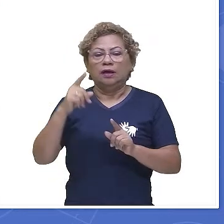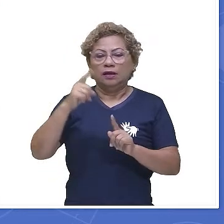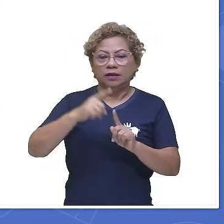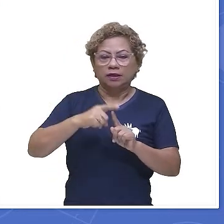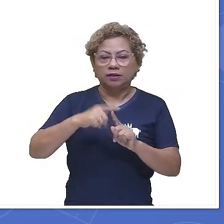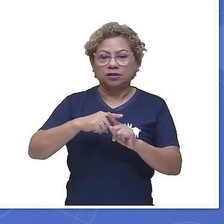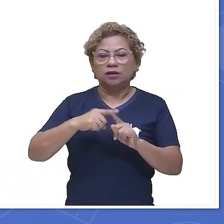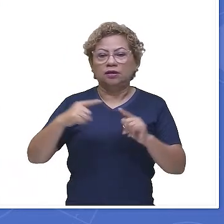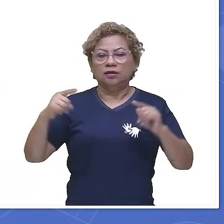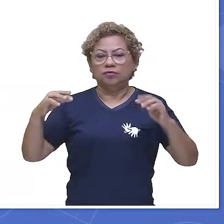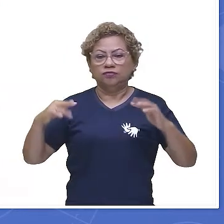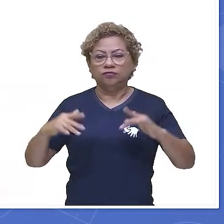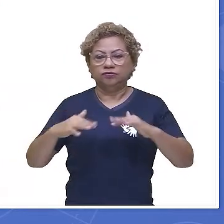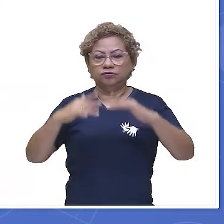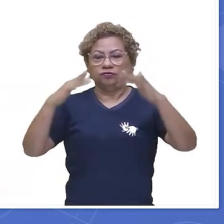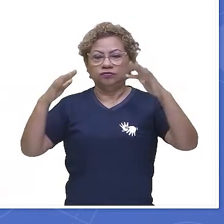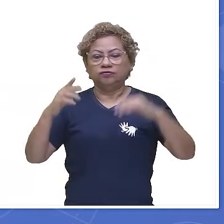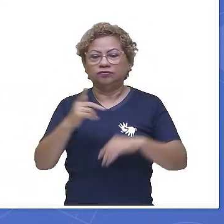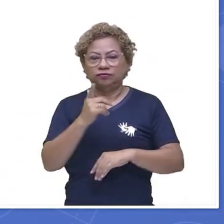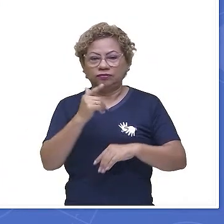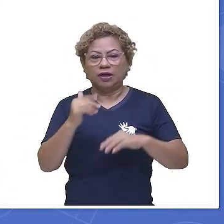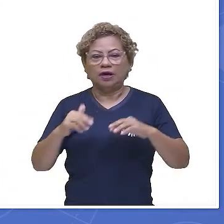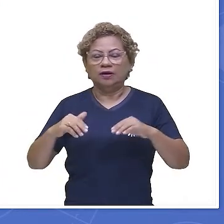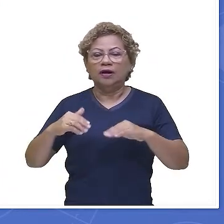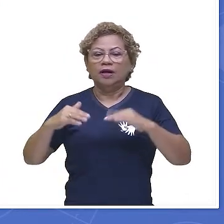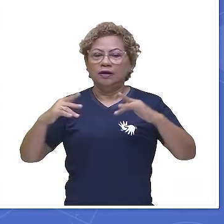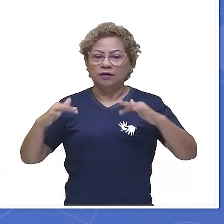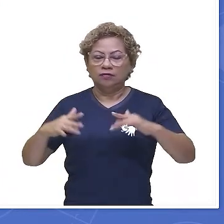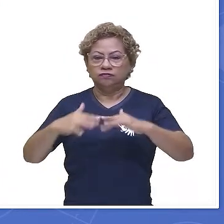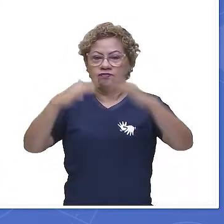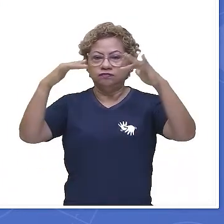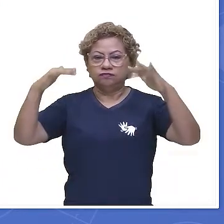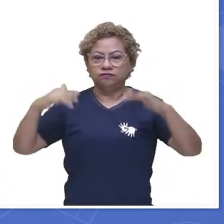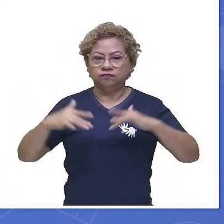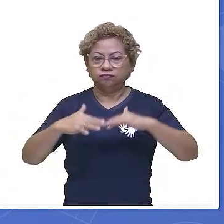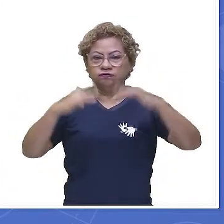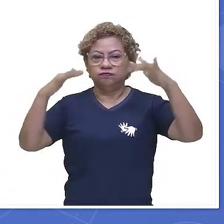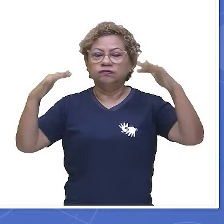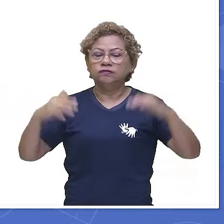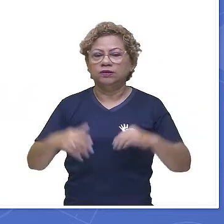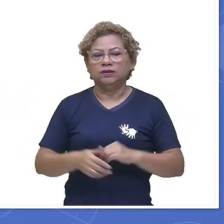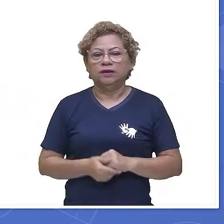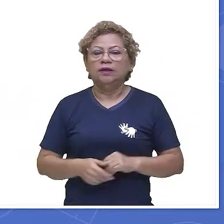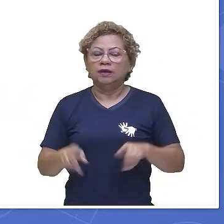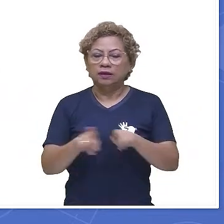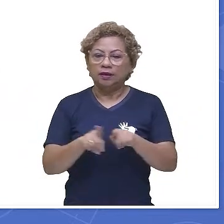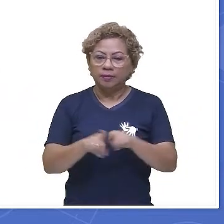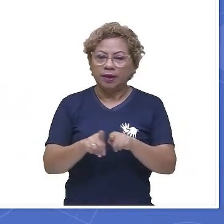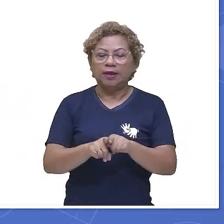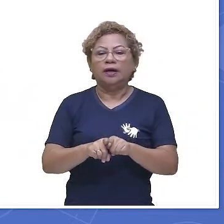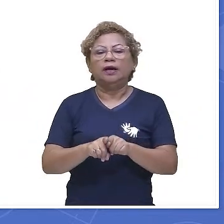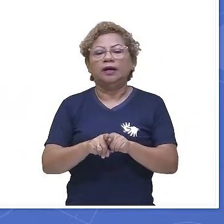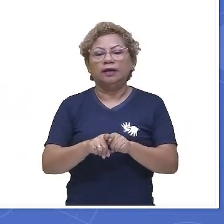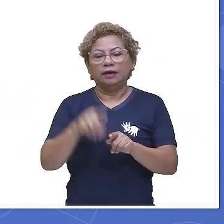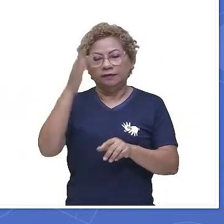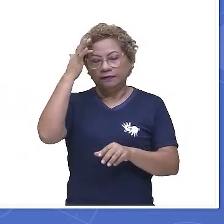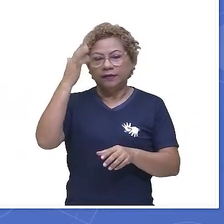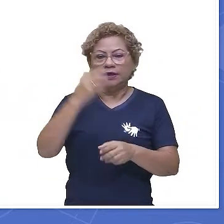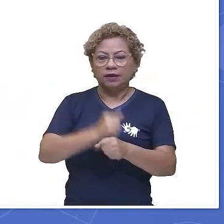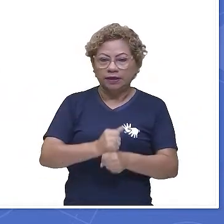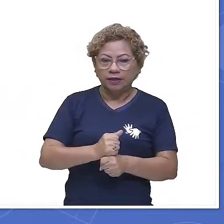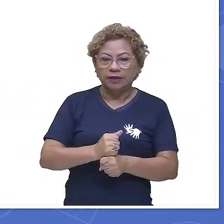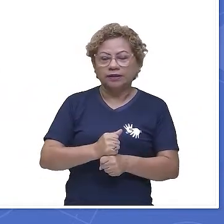Como é que elas são, sua definição, seus meios de propagação, certo? E estuda ainda os fenômenos sonoros,